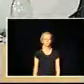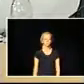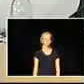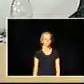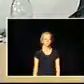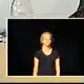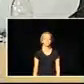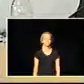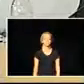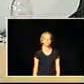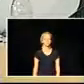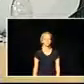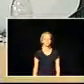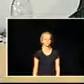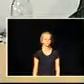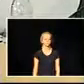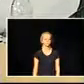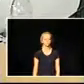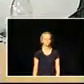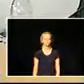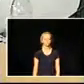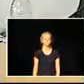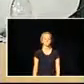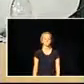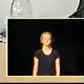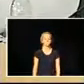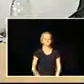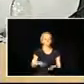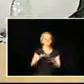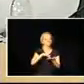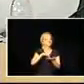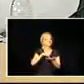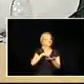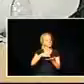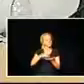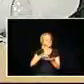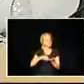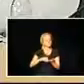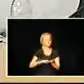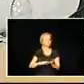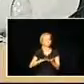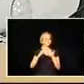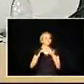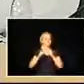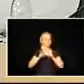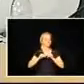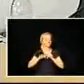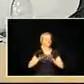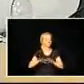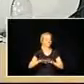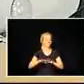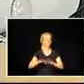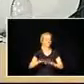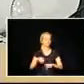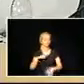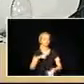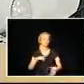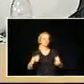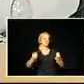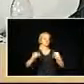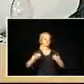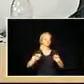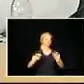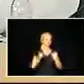Perfeito. A Secretaria de Educação é composta de Departamento de Educação, Área de